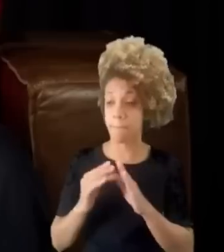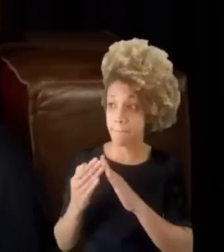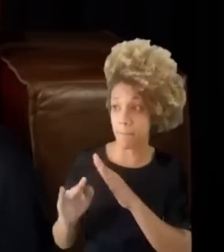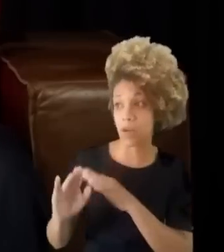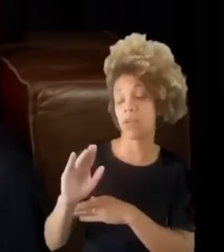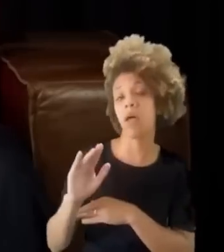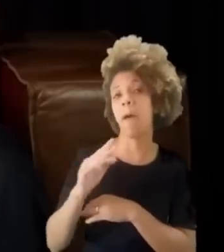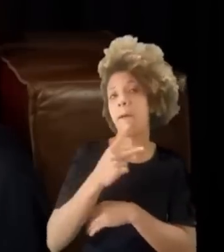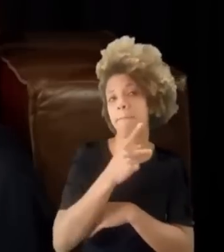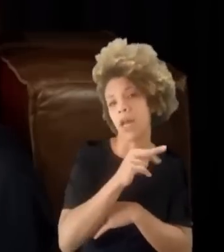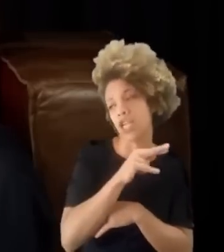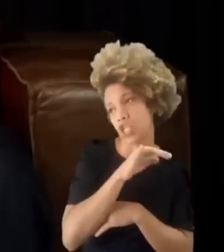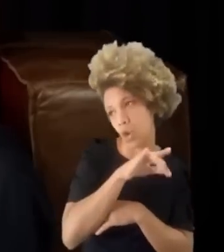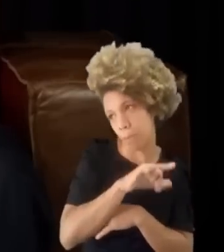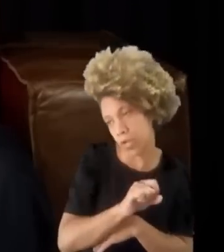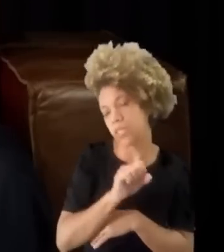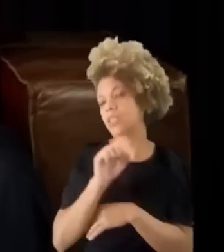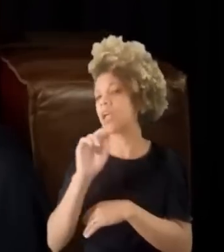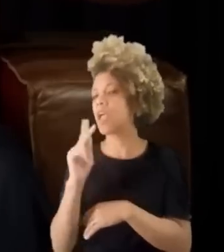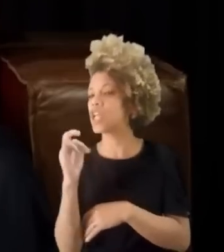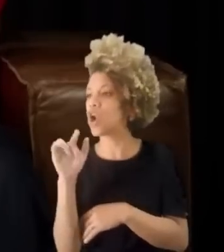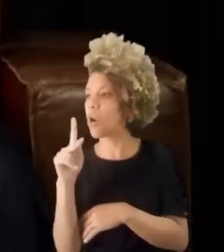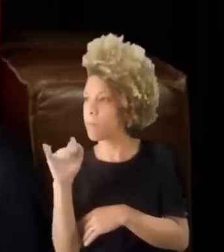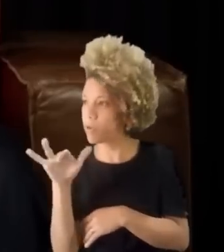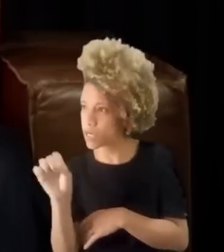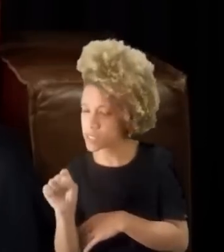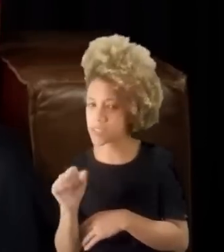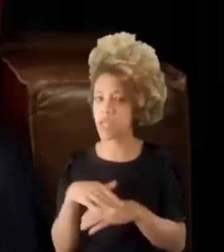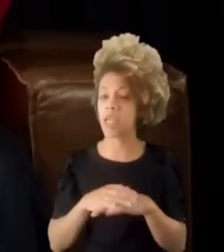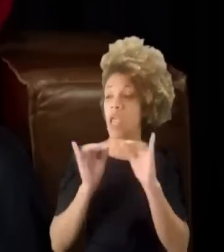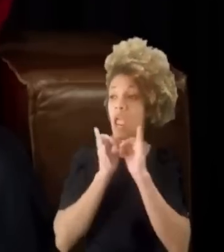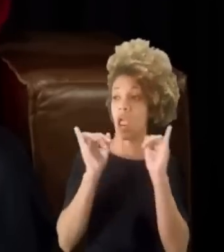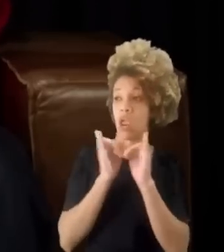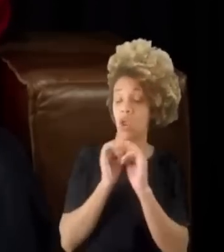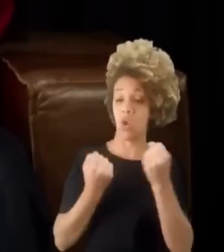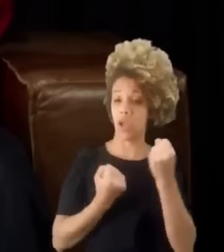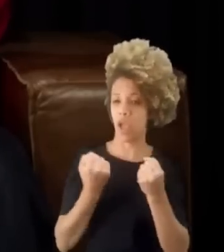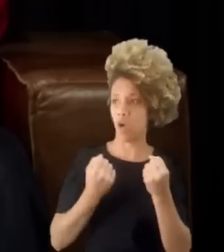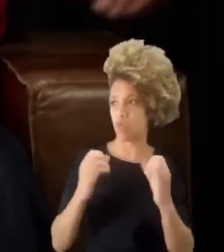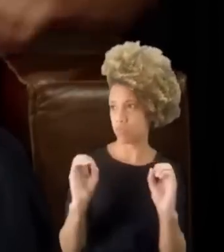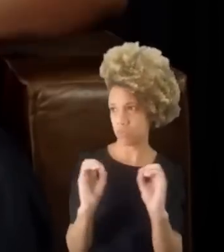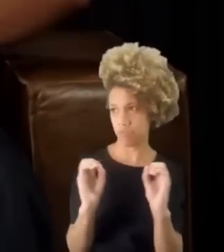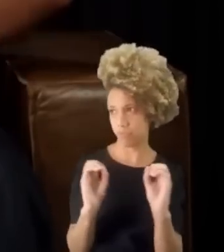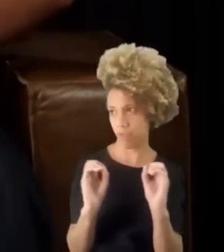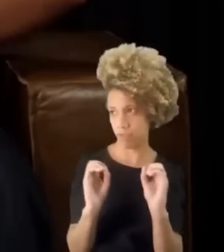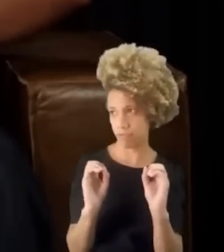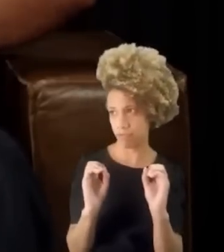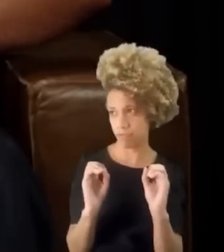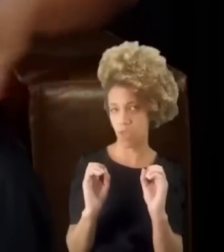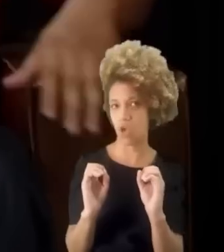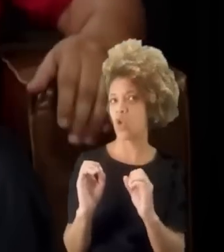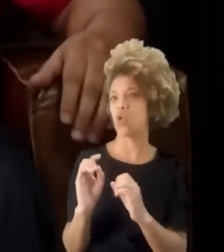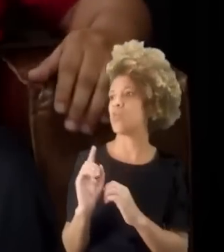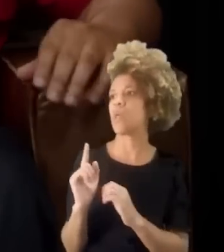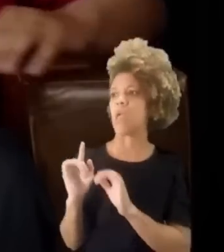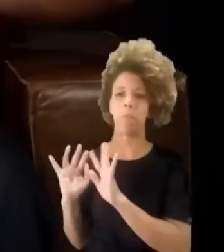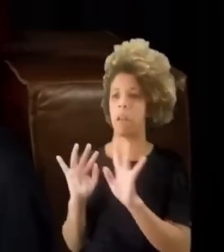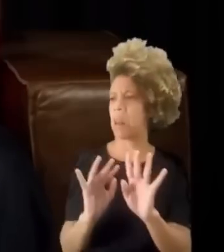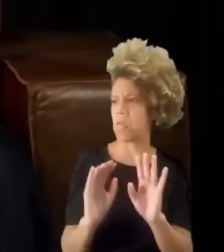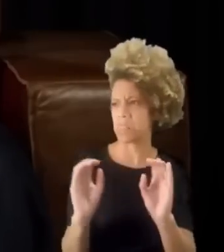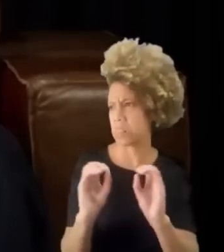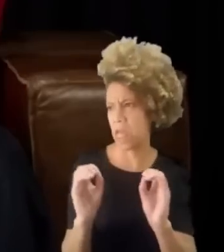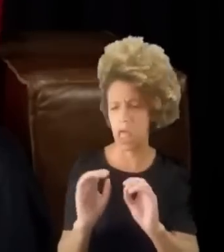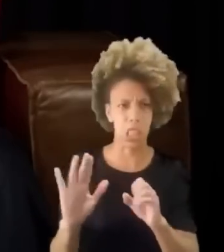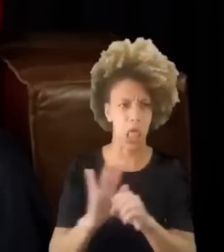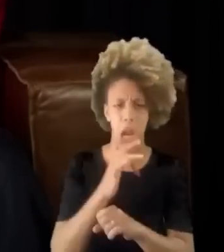partir das favela do Paraisópolis ele ó as duas favela mais grande e colocar um carro de som na manifestação vazio no iatar o bolo